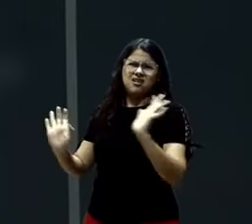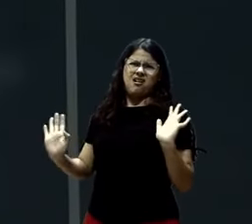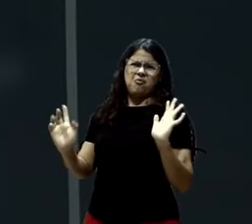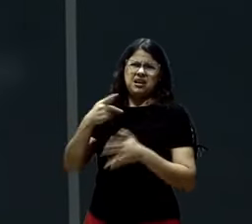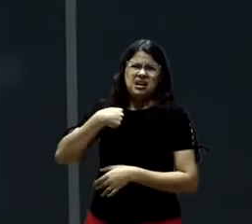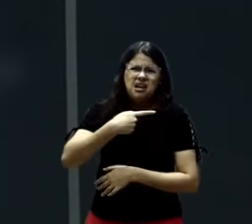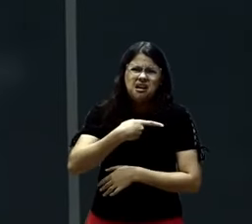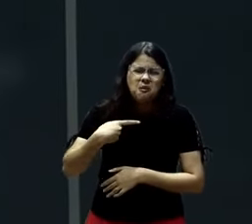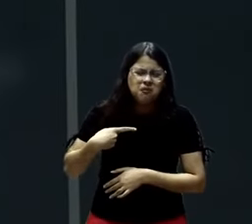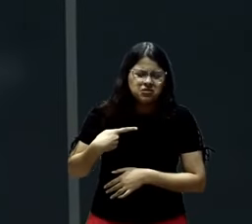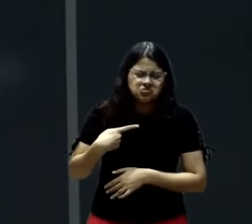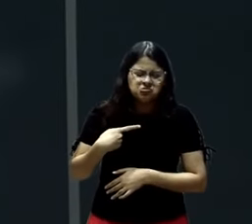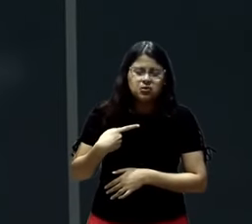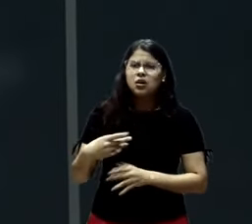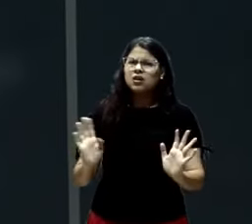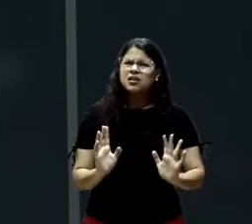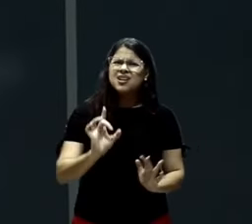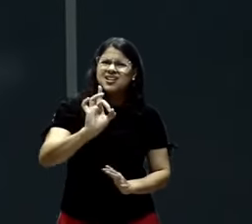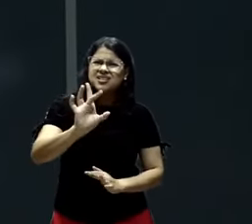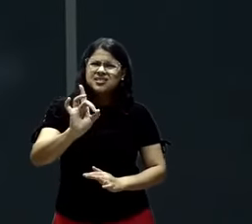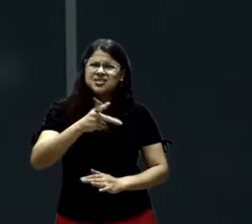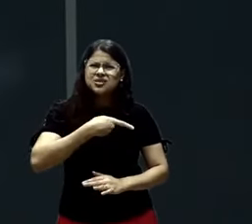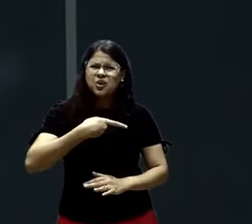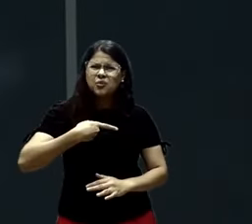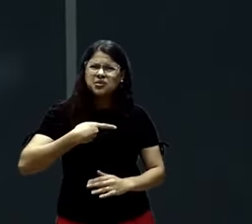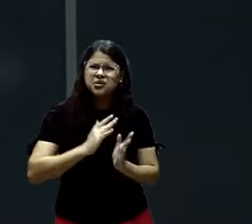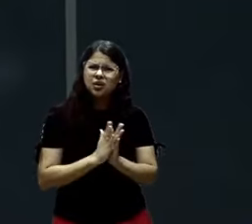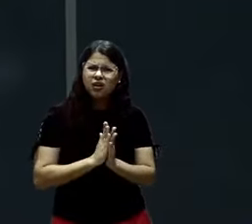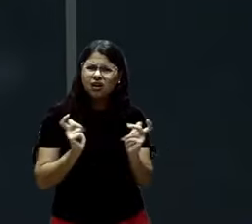disse que é só pastor que ora? Talvez seja o grupo que menos ora.